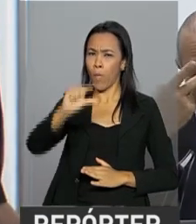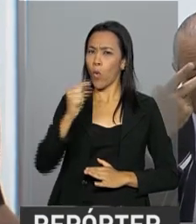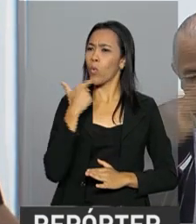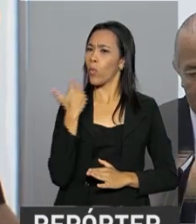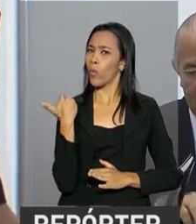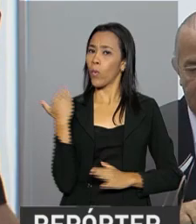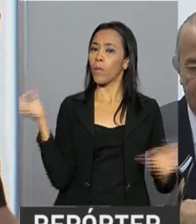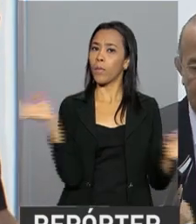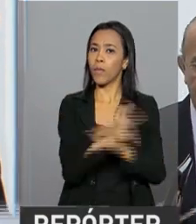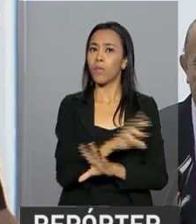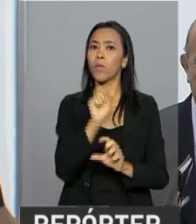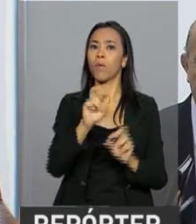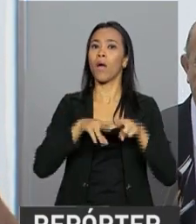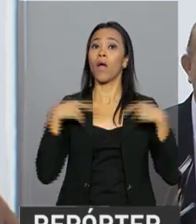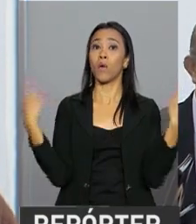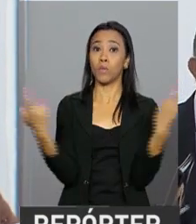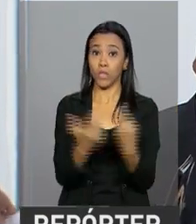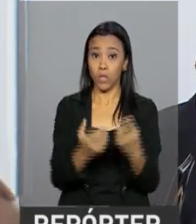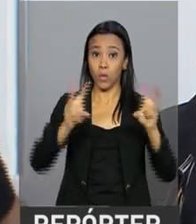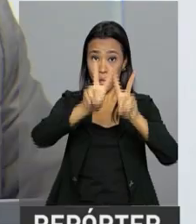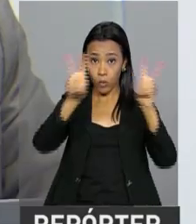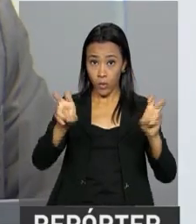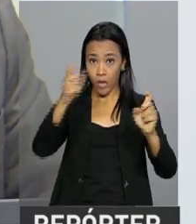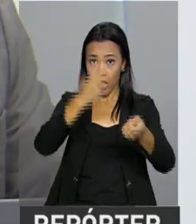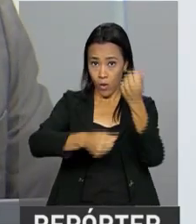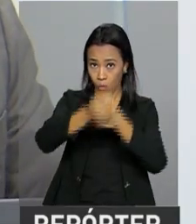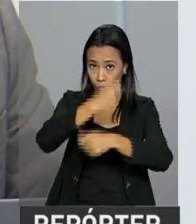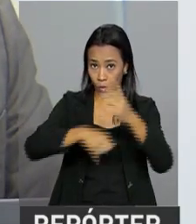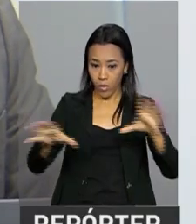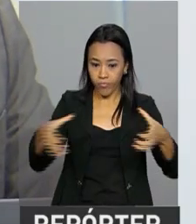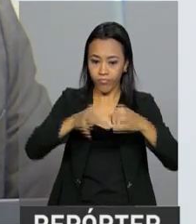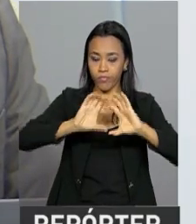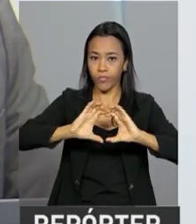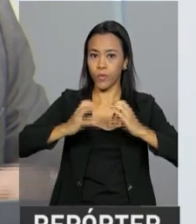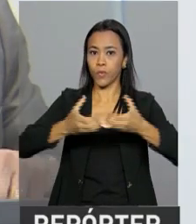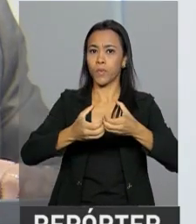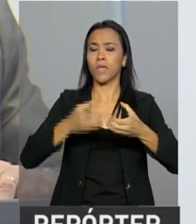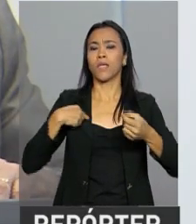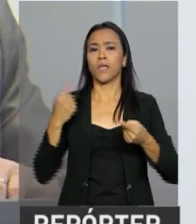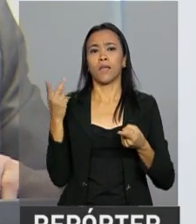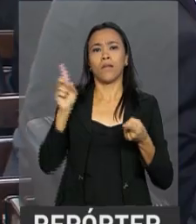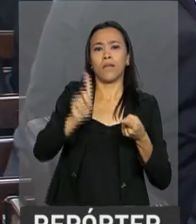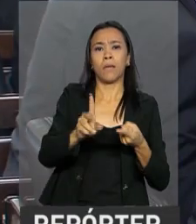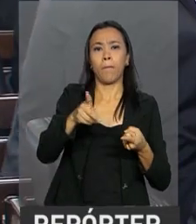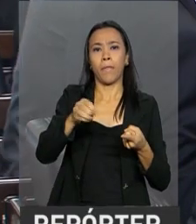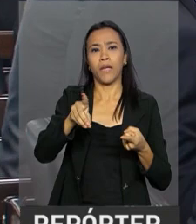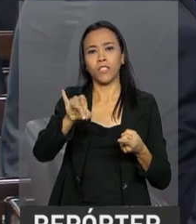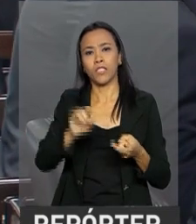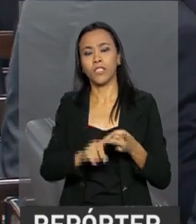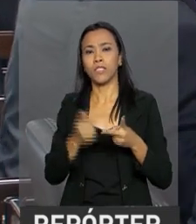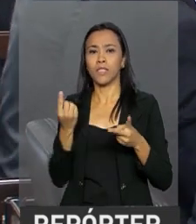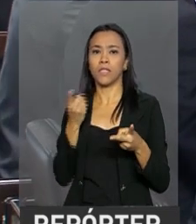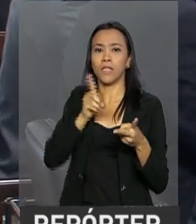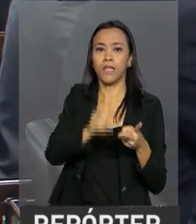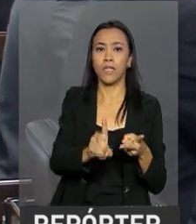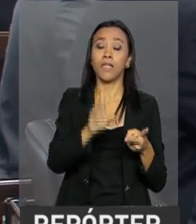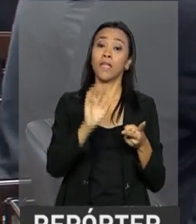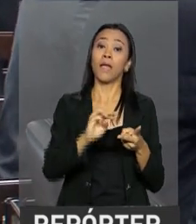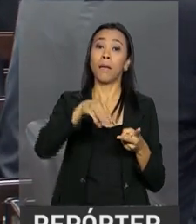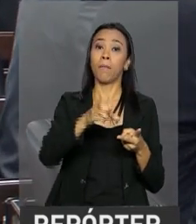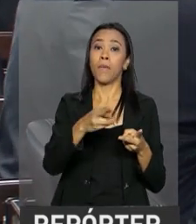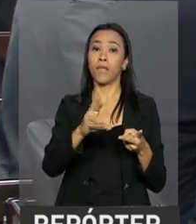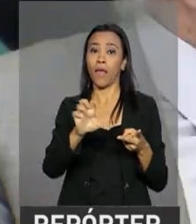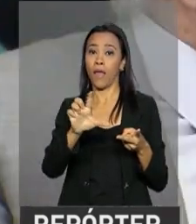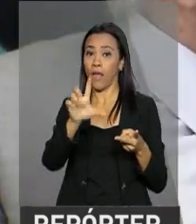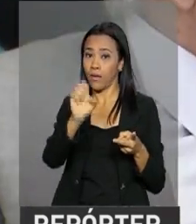Michel Temer com a equipe econômica do governo participaram o ministro chefe da casa civil Eliseu Padilha o ministro da Fazenda Henrique